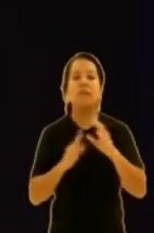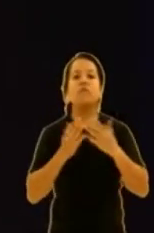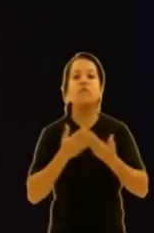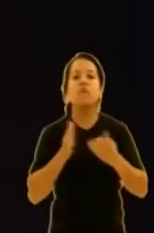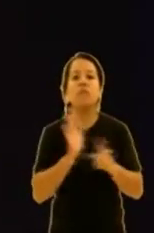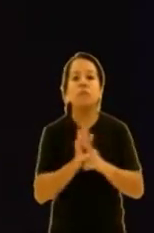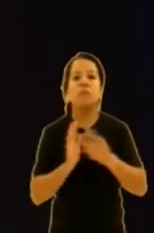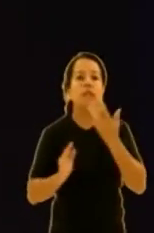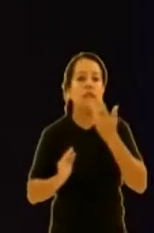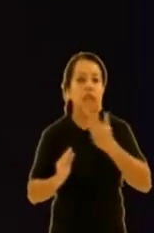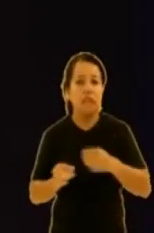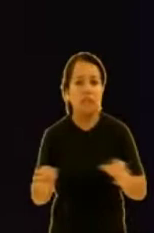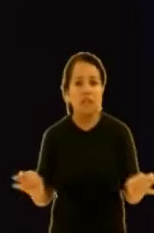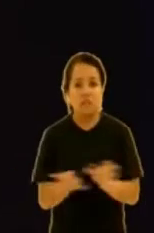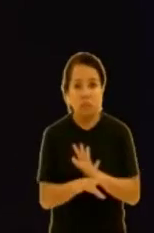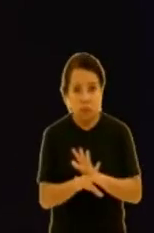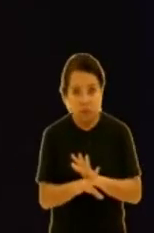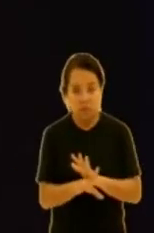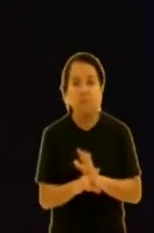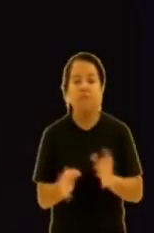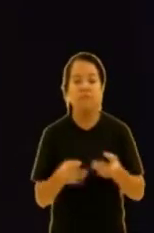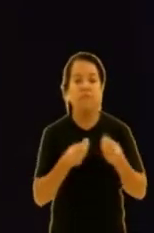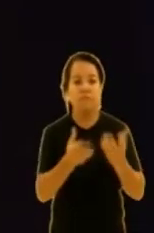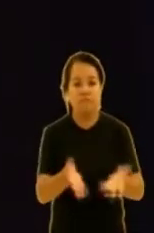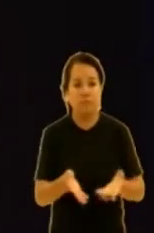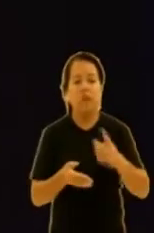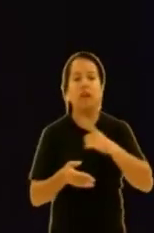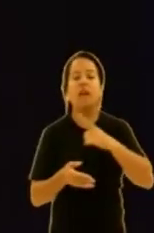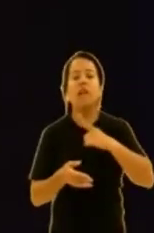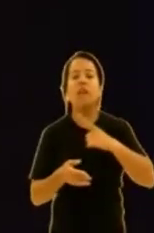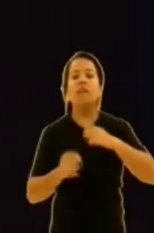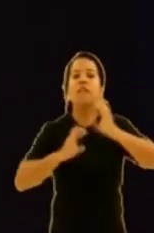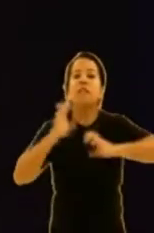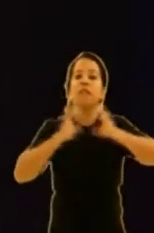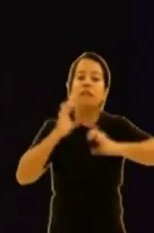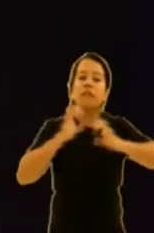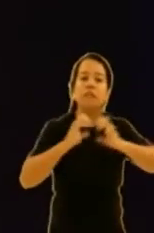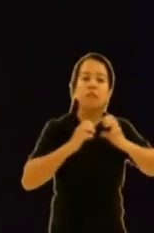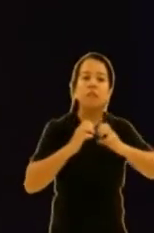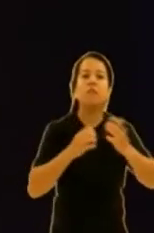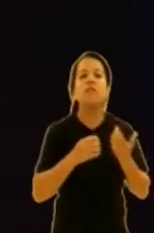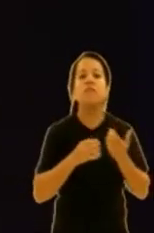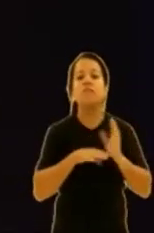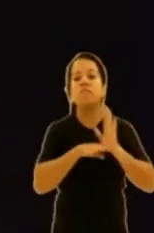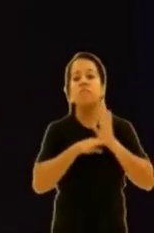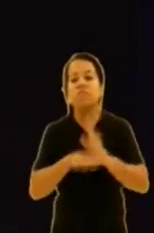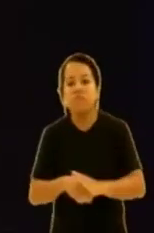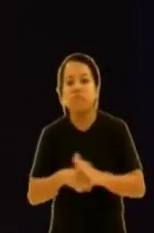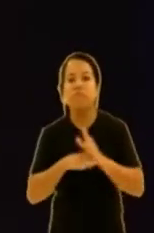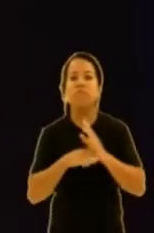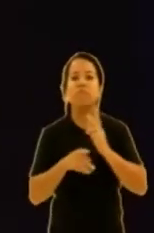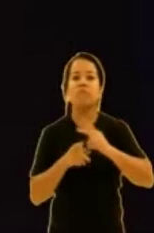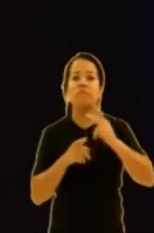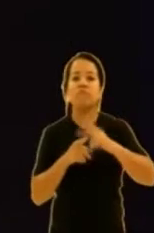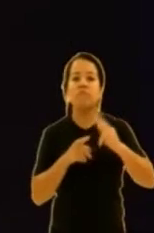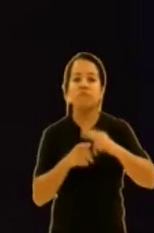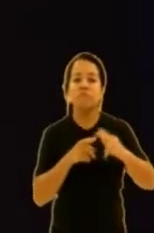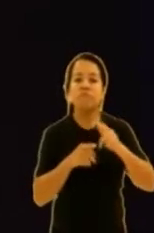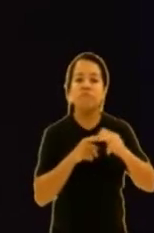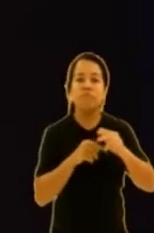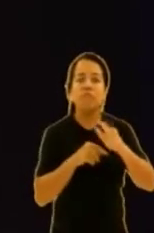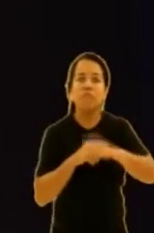prontas. Nós temos essas empresas que venceram os certames nacionais fazendo